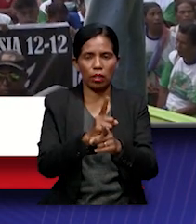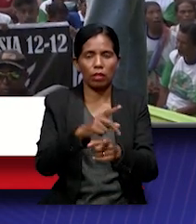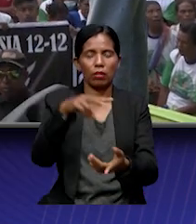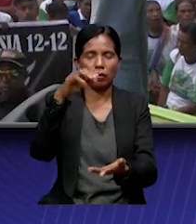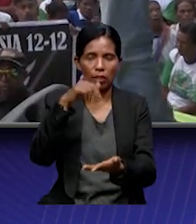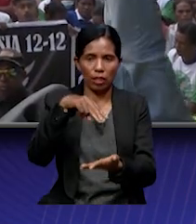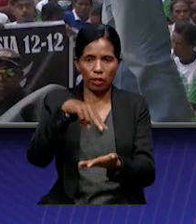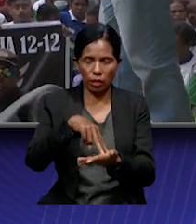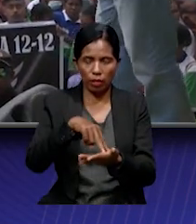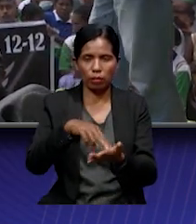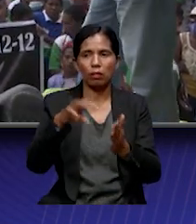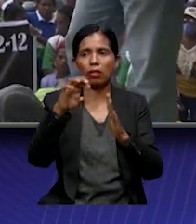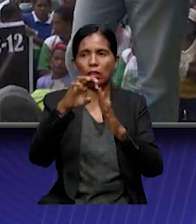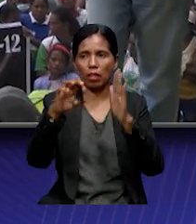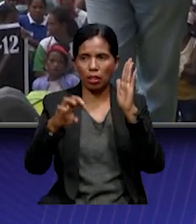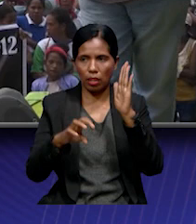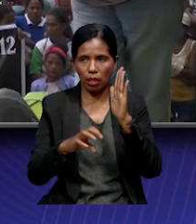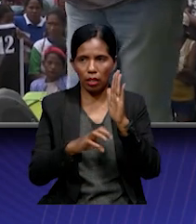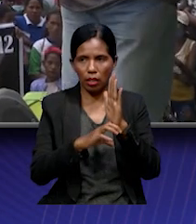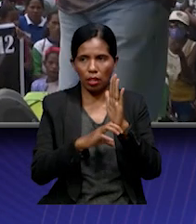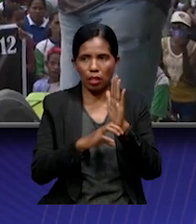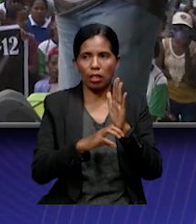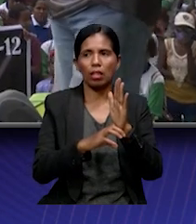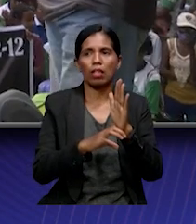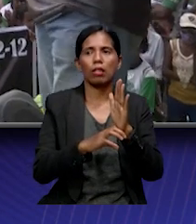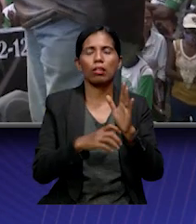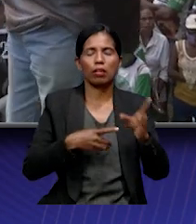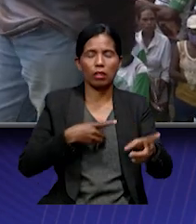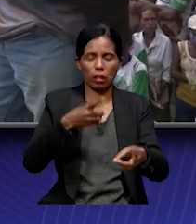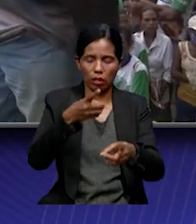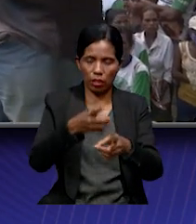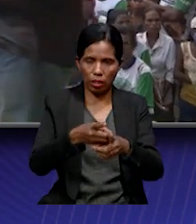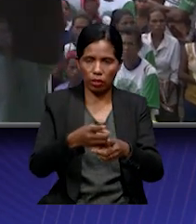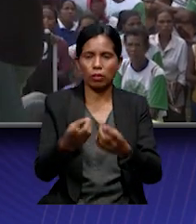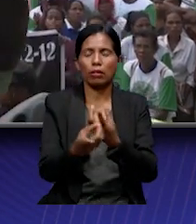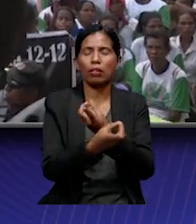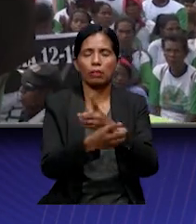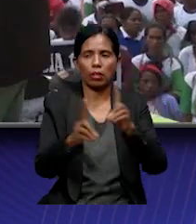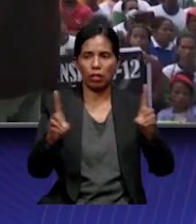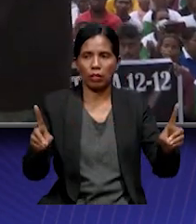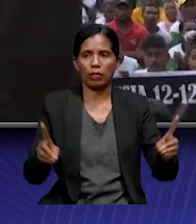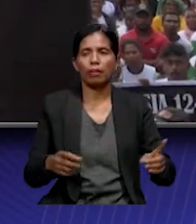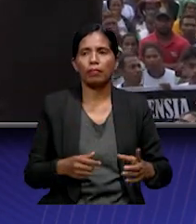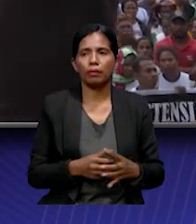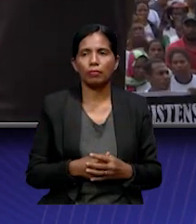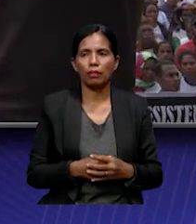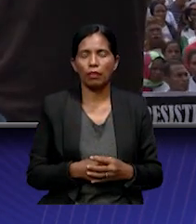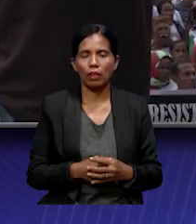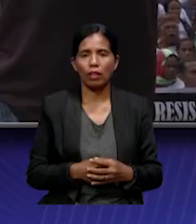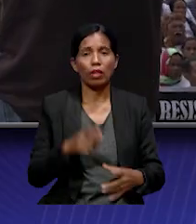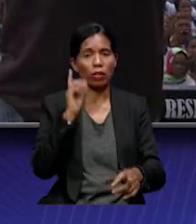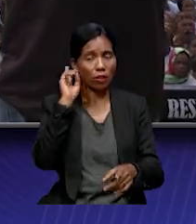vale Estado de Direito Democrático. Rona